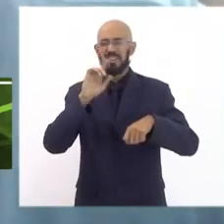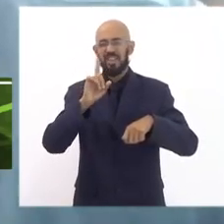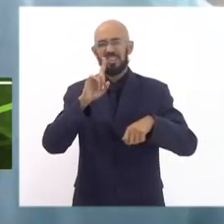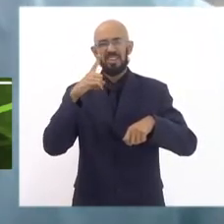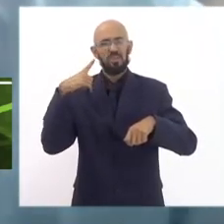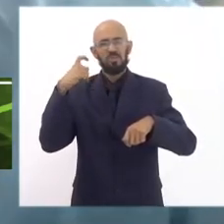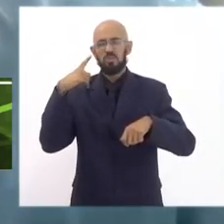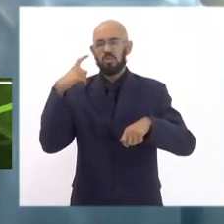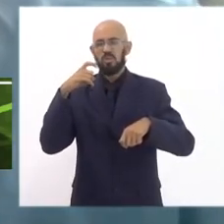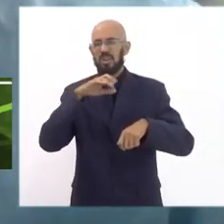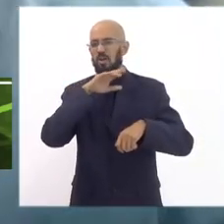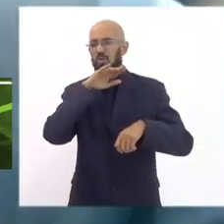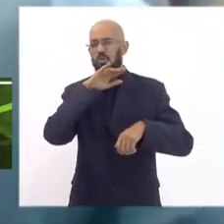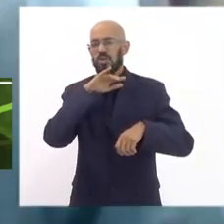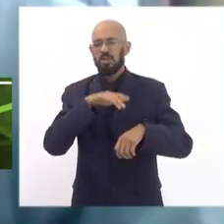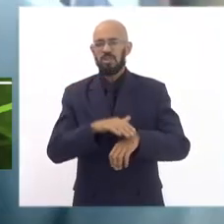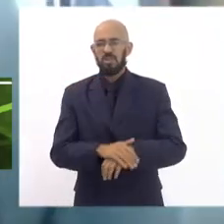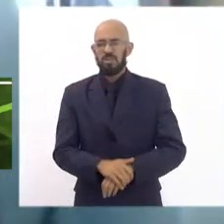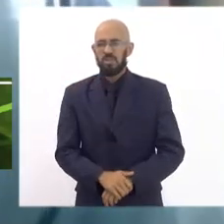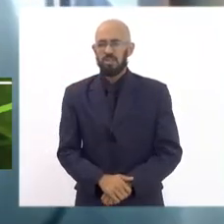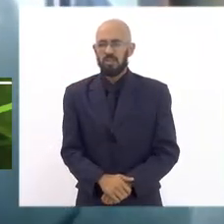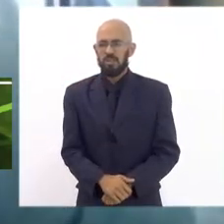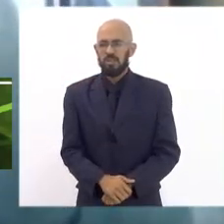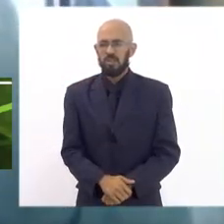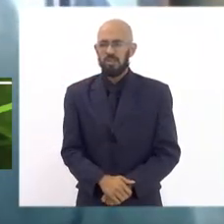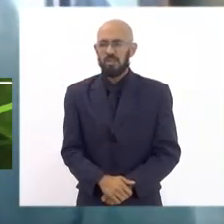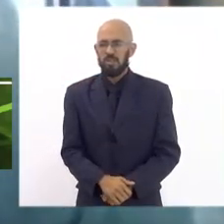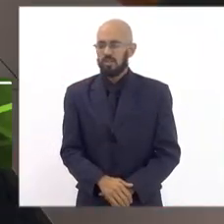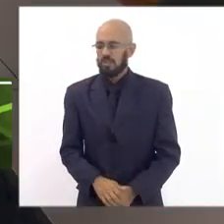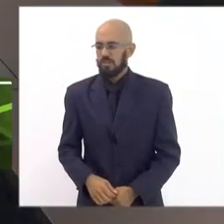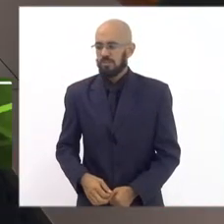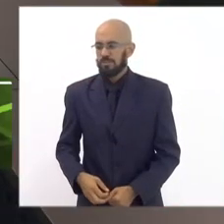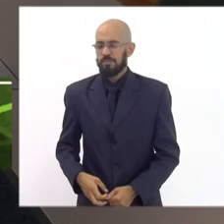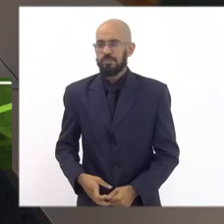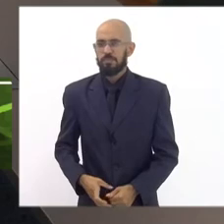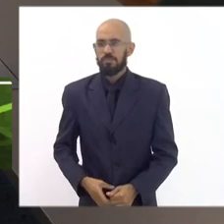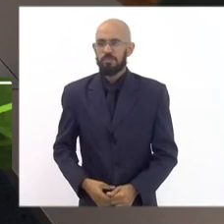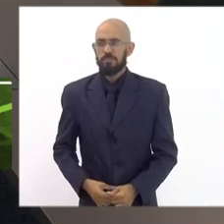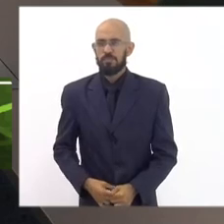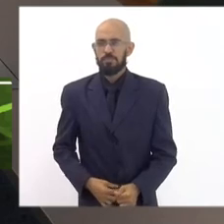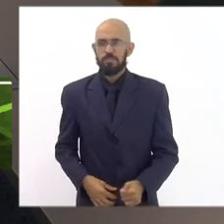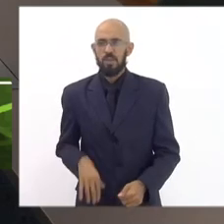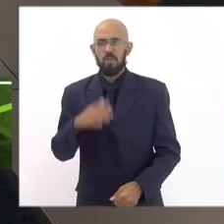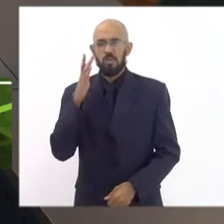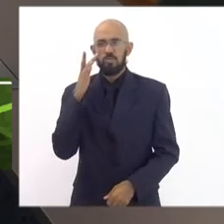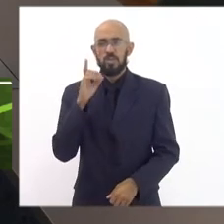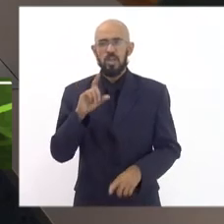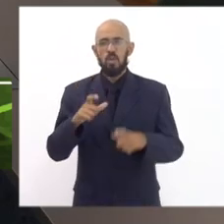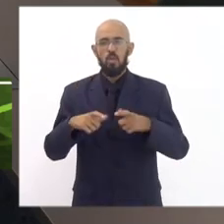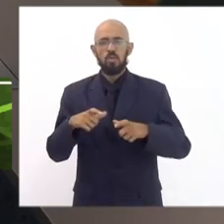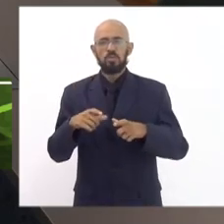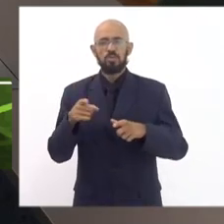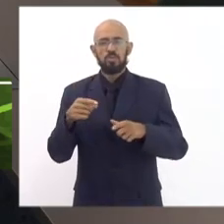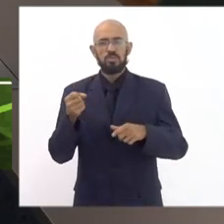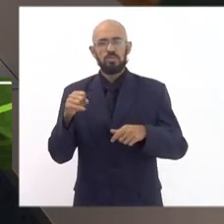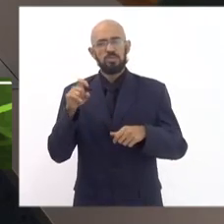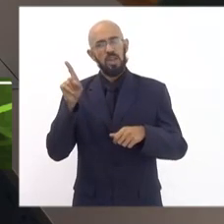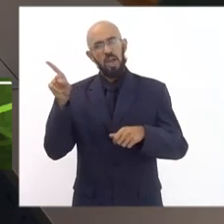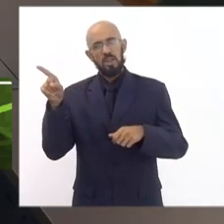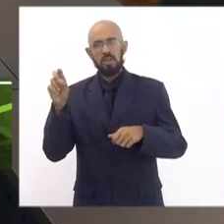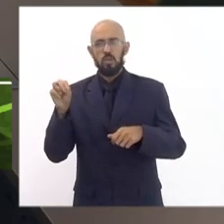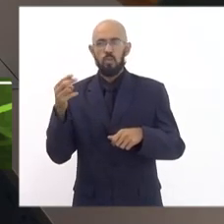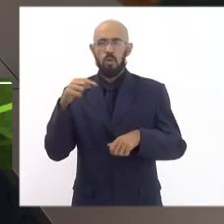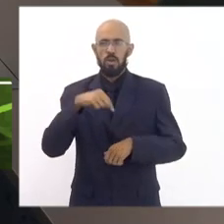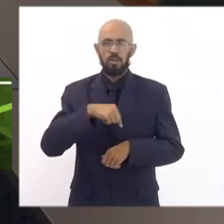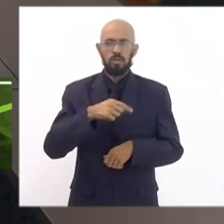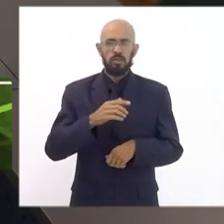ruim. Seu som. Deixa eu melhorar aqui. Eu não sei se é aí ou aqui, aí eu... Mas deixa eu melhorar aqui, deixa eu ver. Saudar aqui o